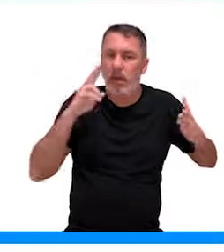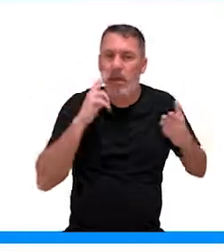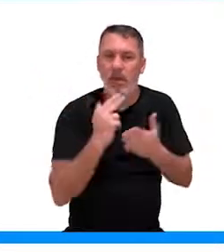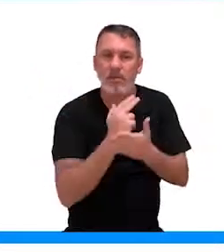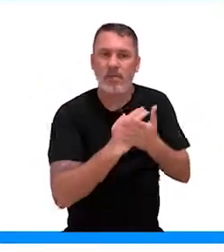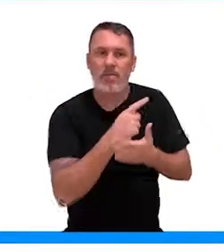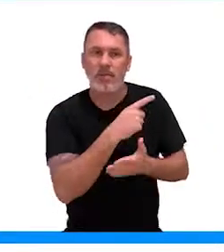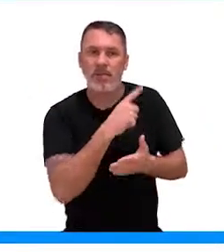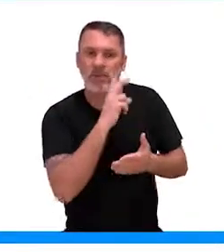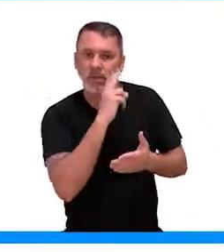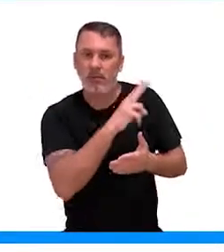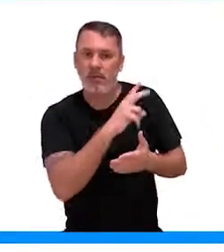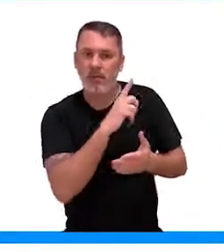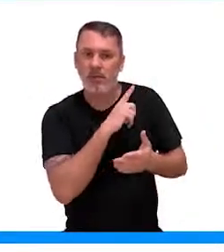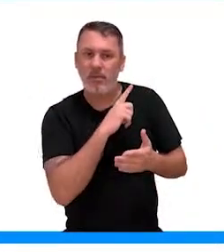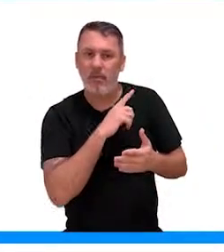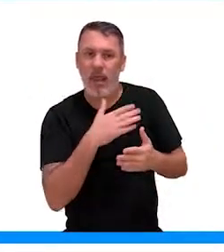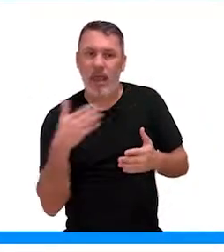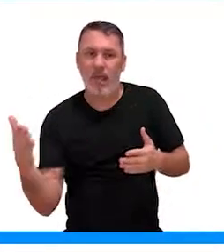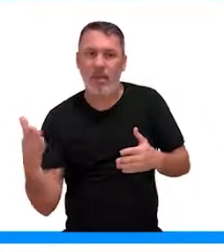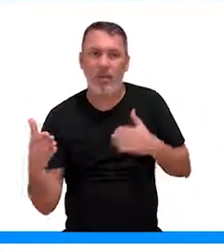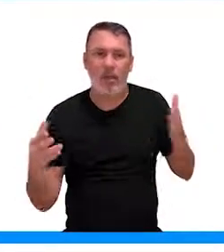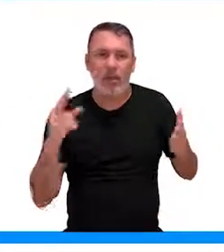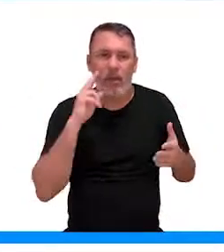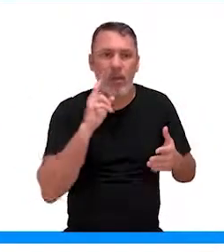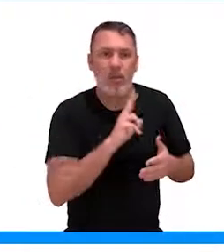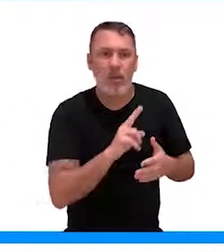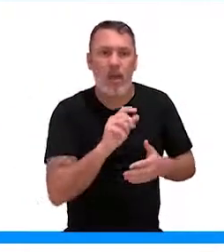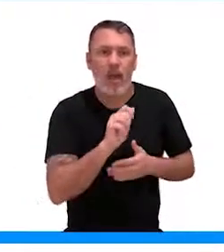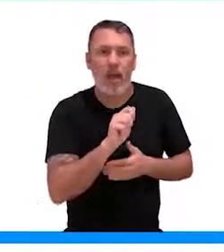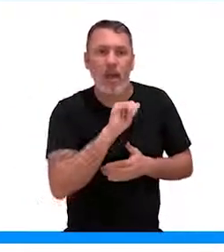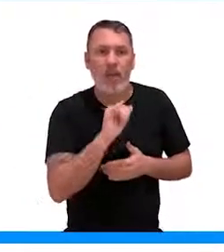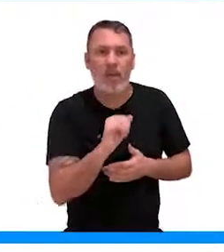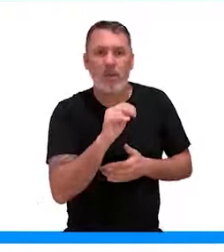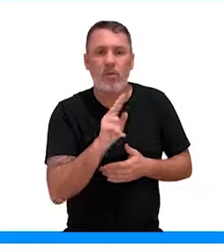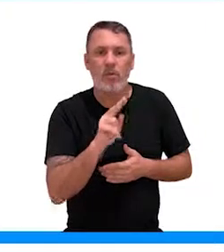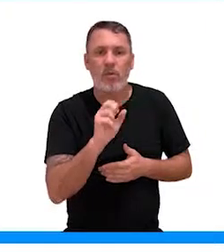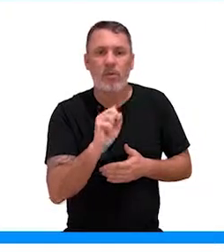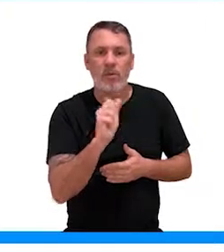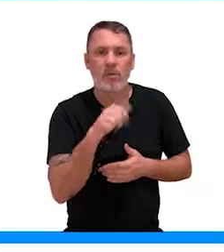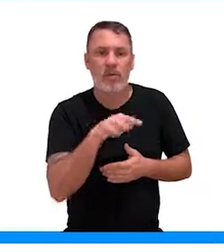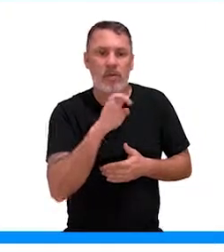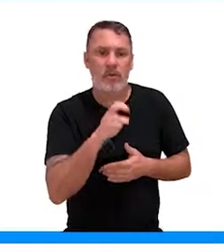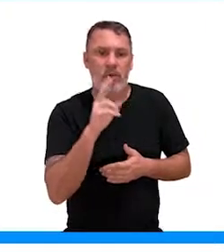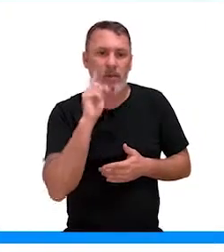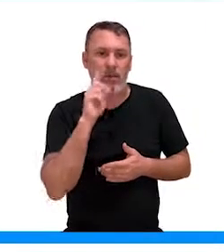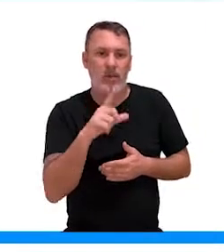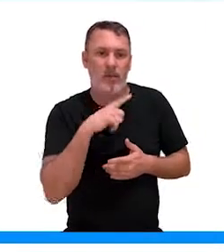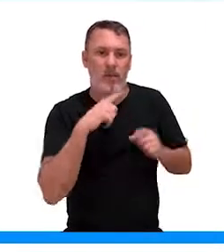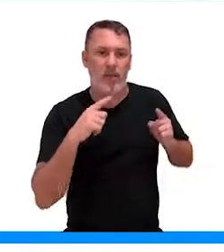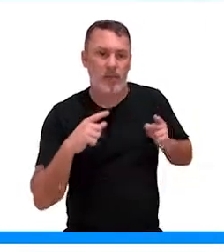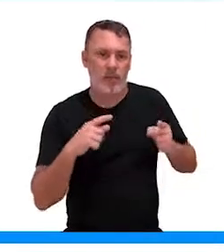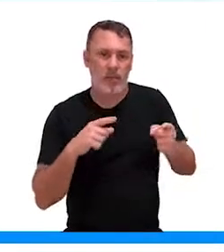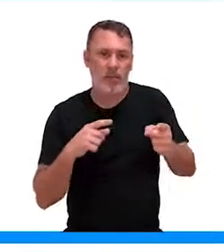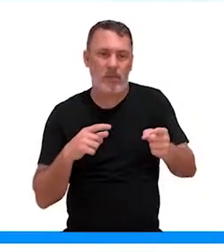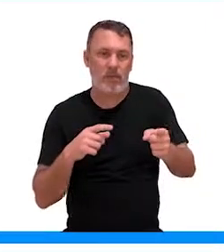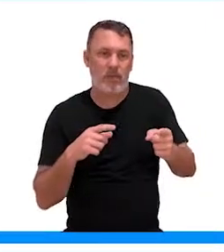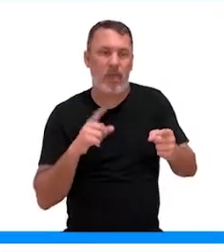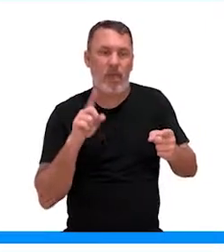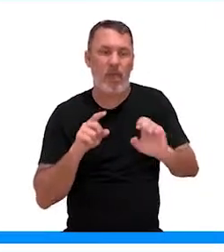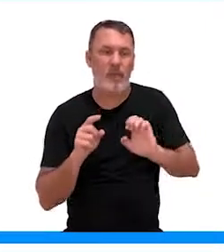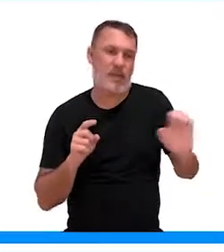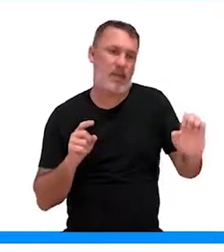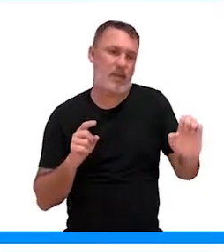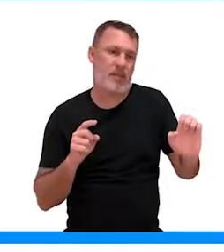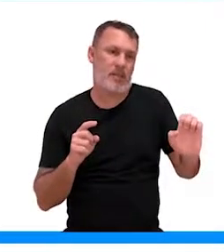pode perceber que esse lado, onde você tem escrito ali o termo ajusante, aonde está escrito ali ajusante, vai ser chamado de margem